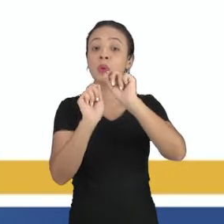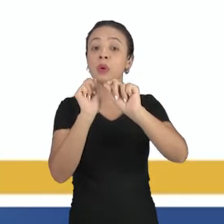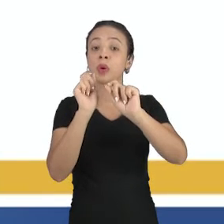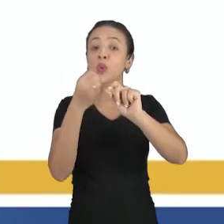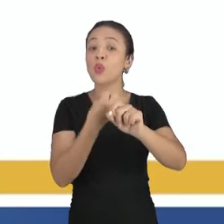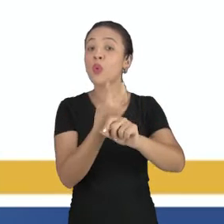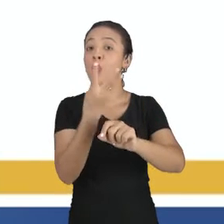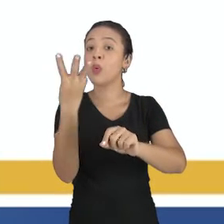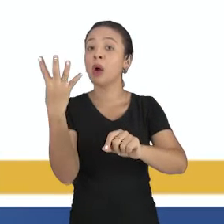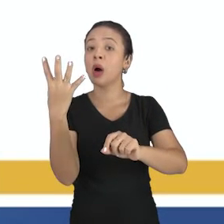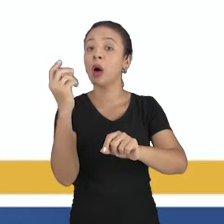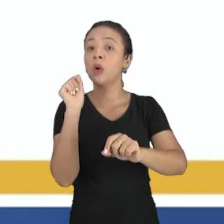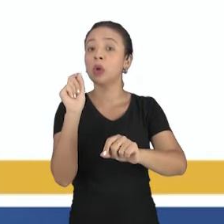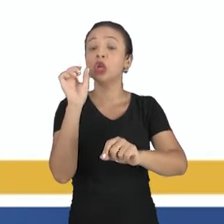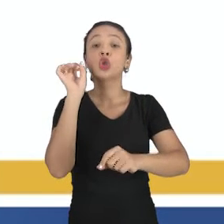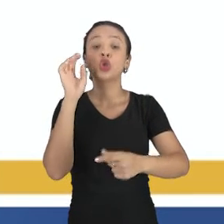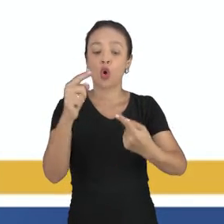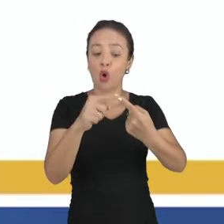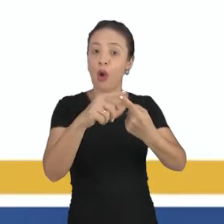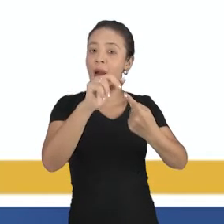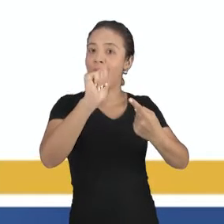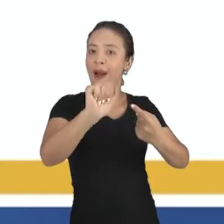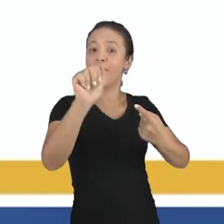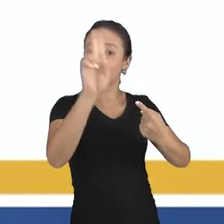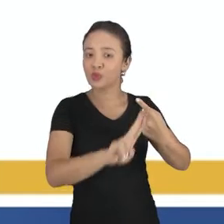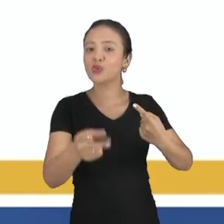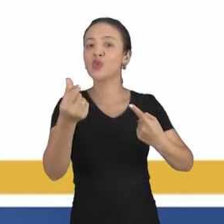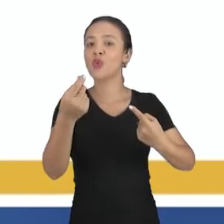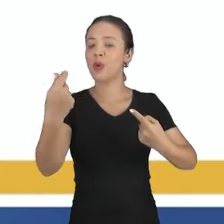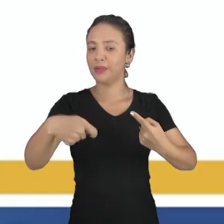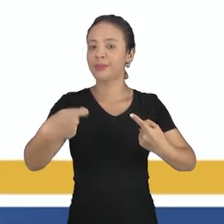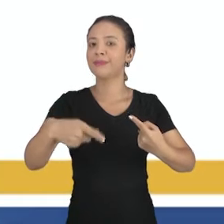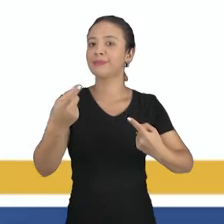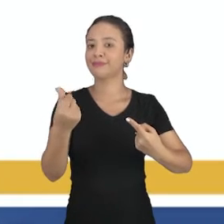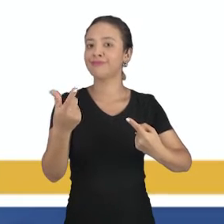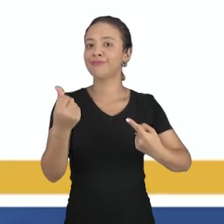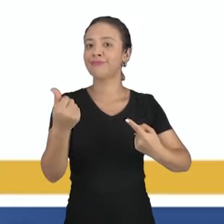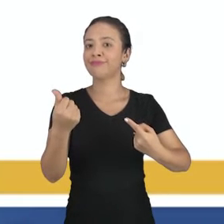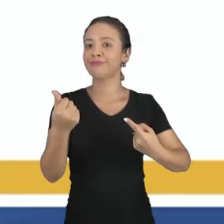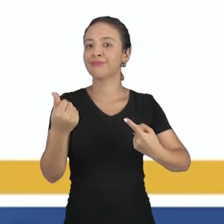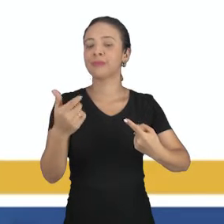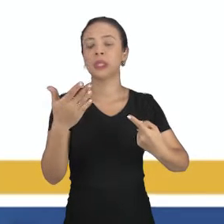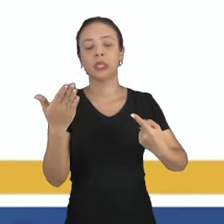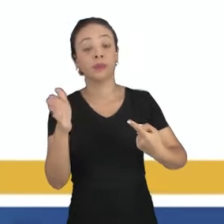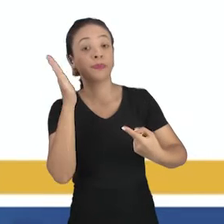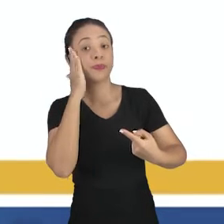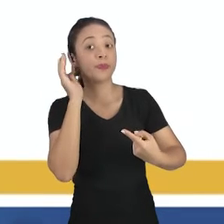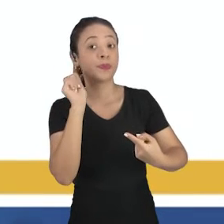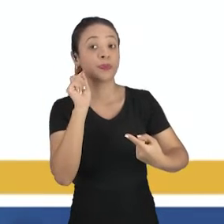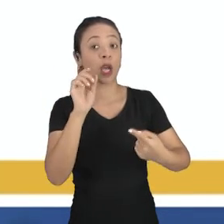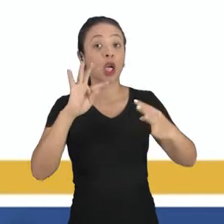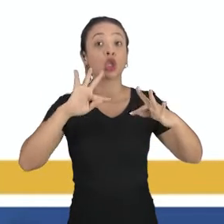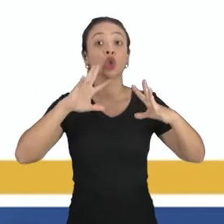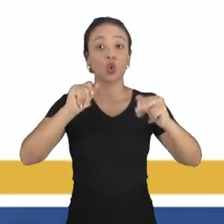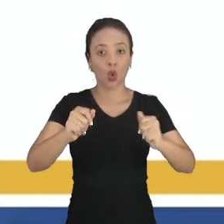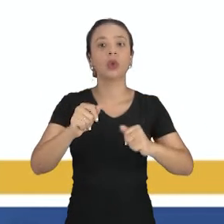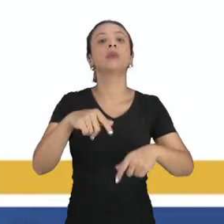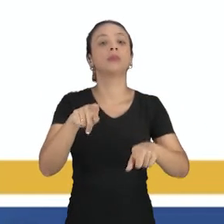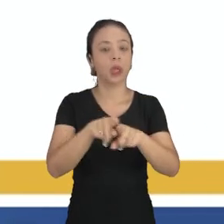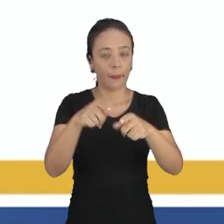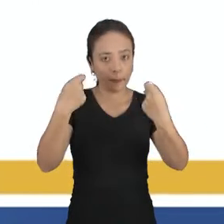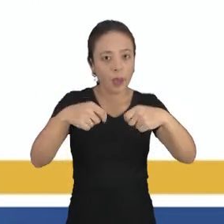quanto só a cidade já gastou tô sabendo que todas elas